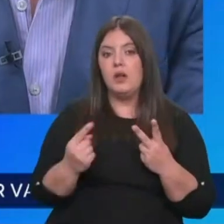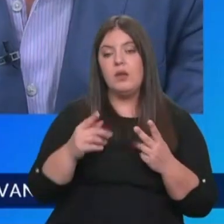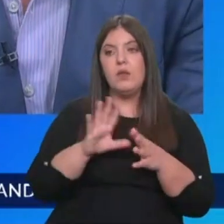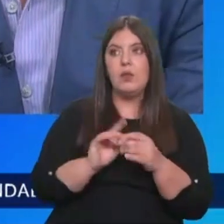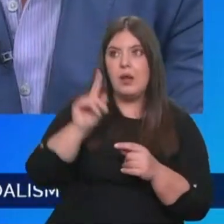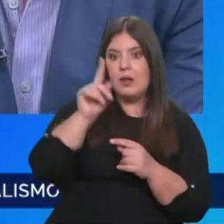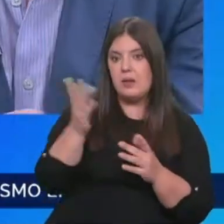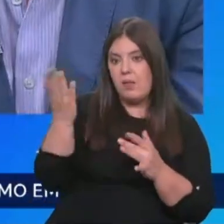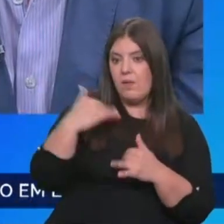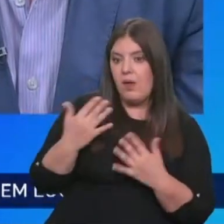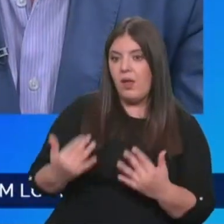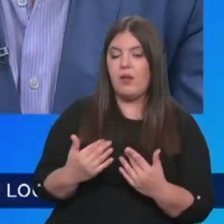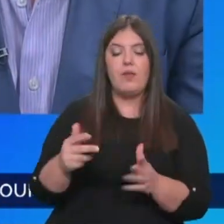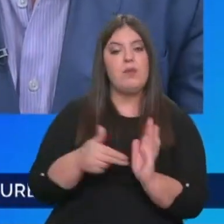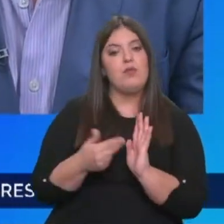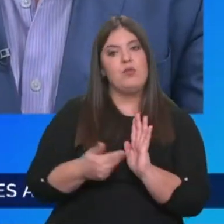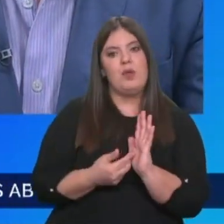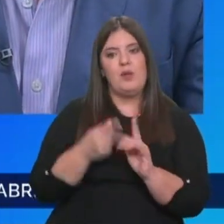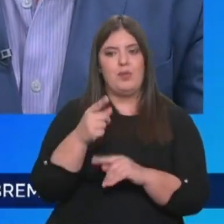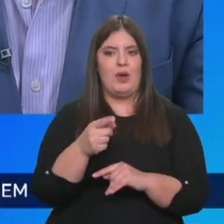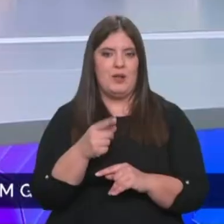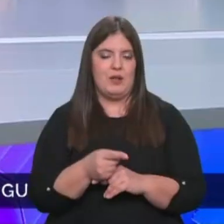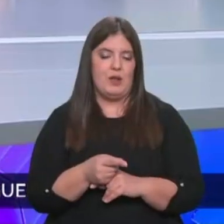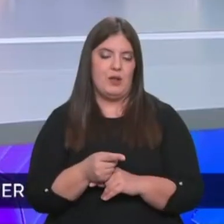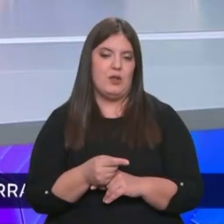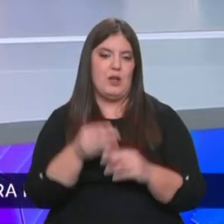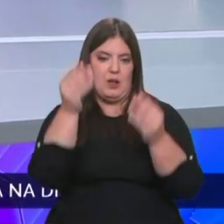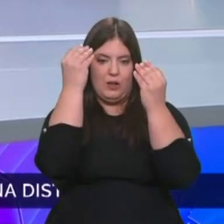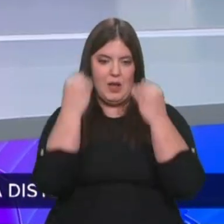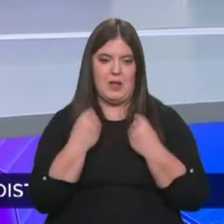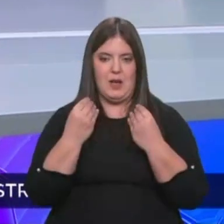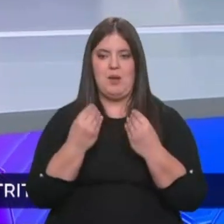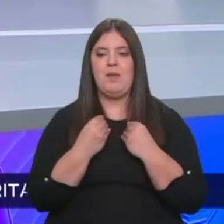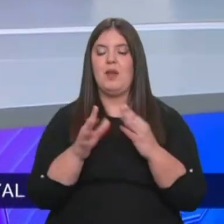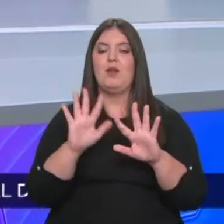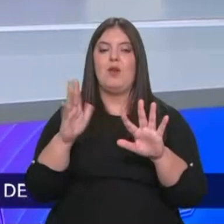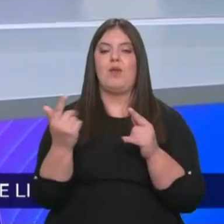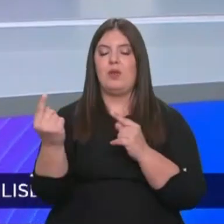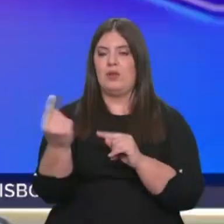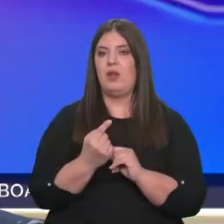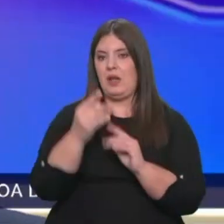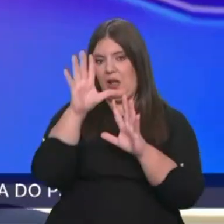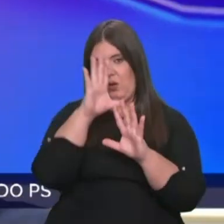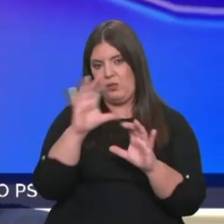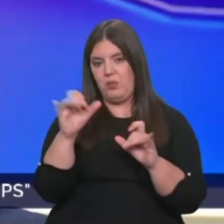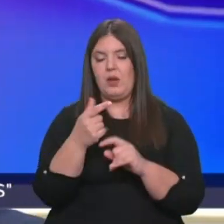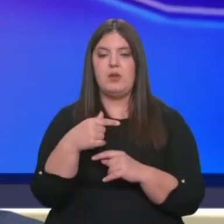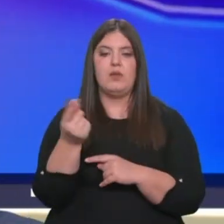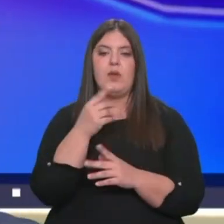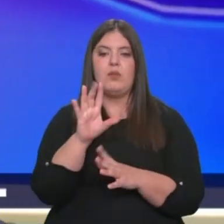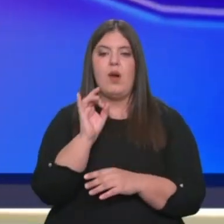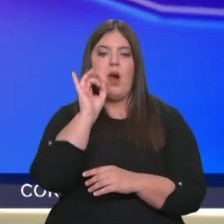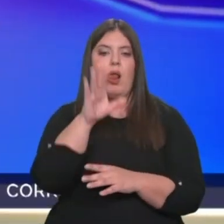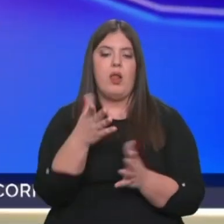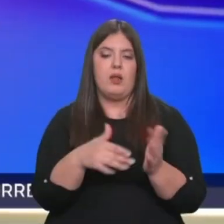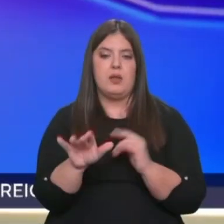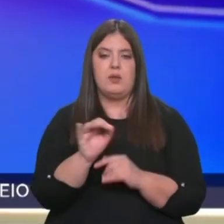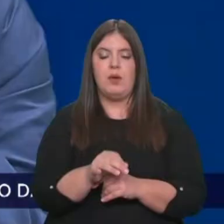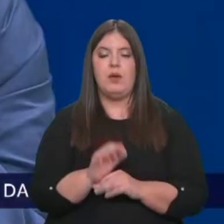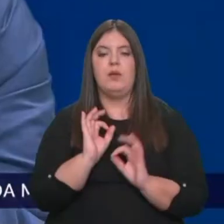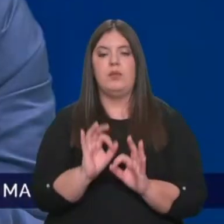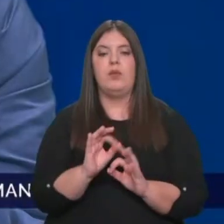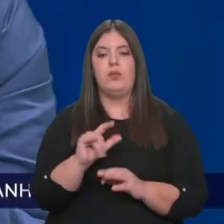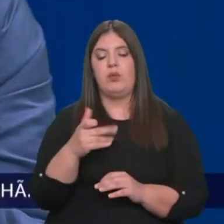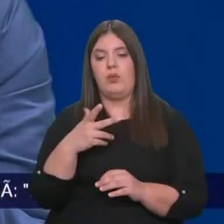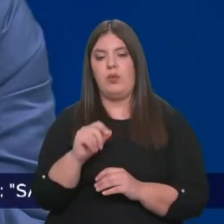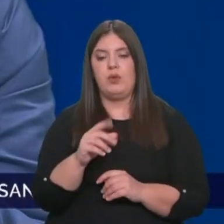cima. Aguardamos por esses ensinamentos que vão chegar do espaço. E para fecharmos, Miguel, vamos à sugestão da semana. Vamos à proeza, mais uma